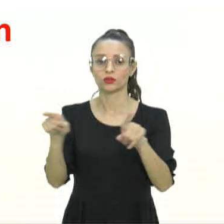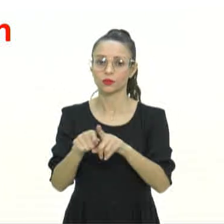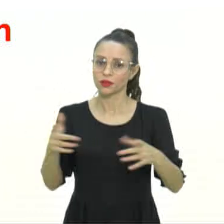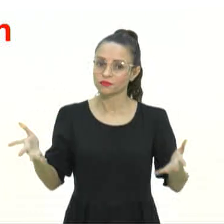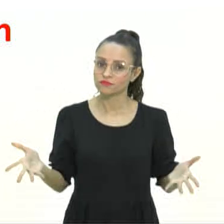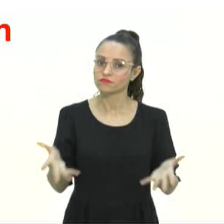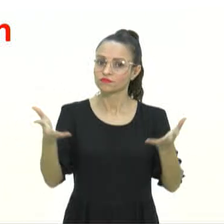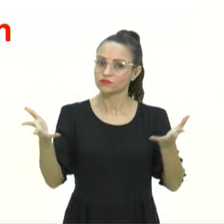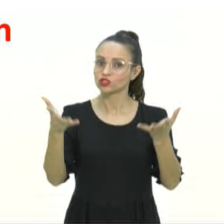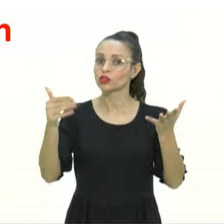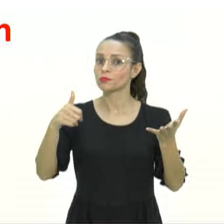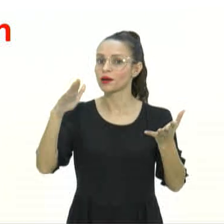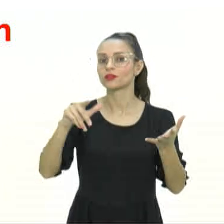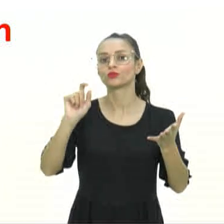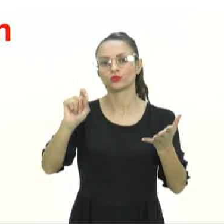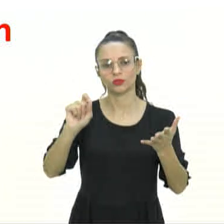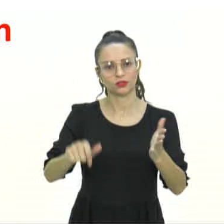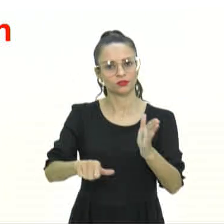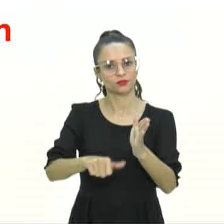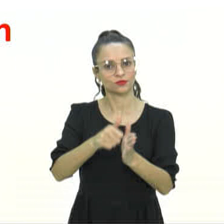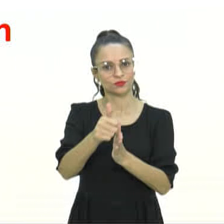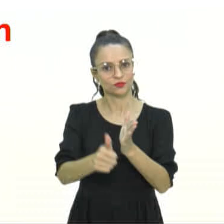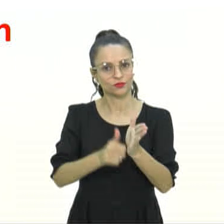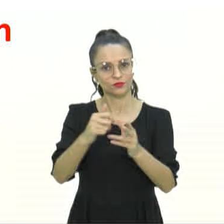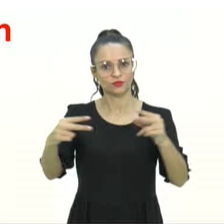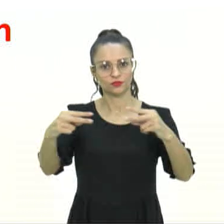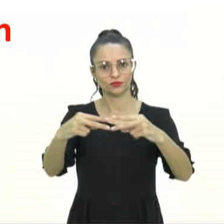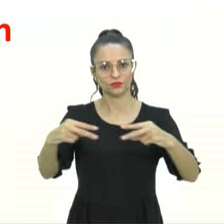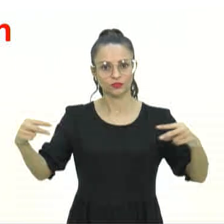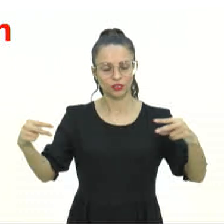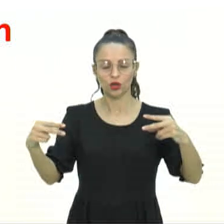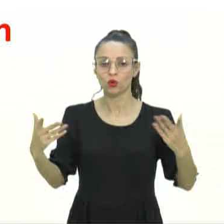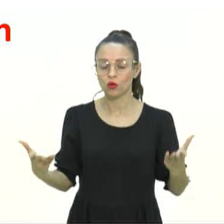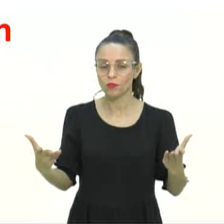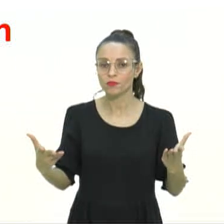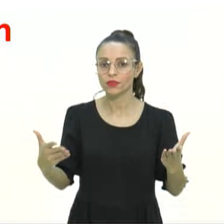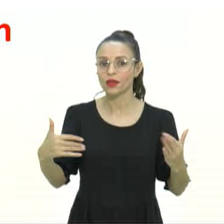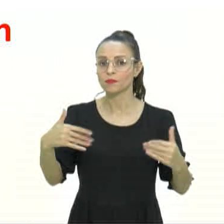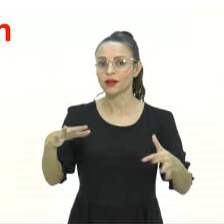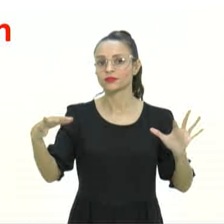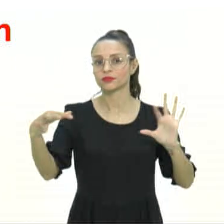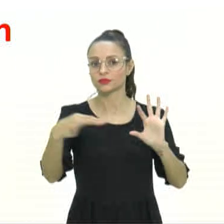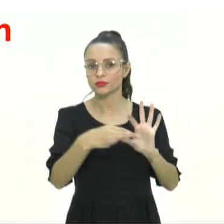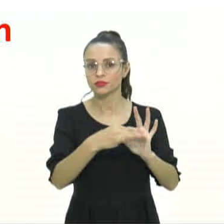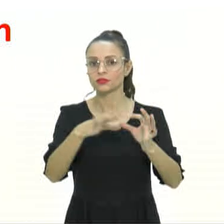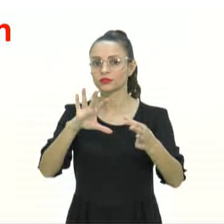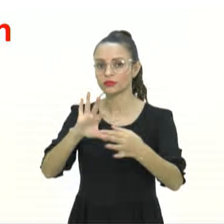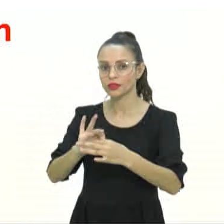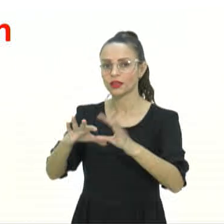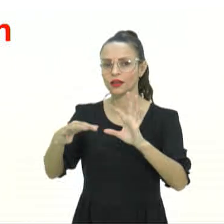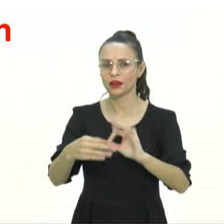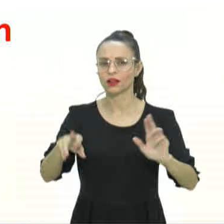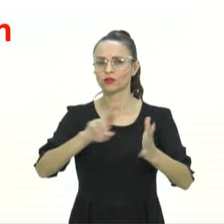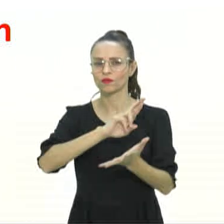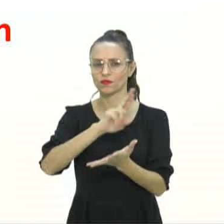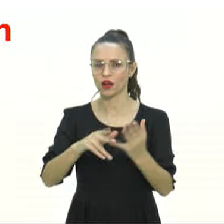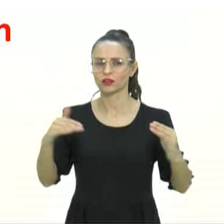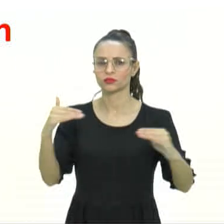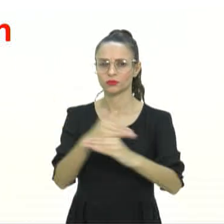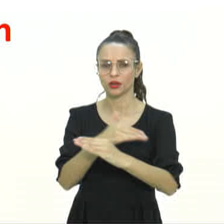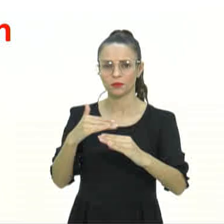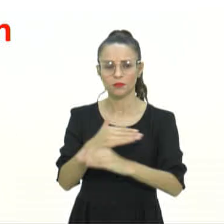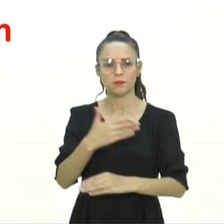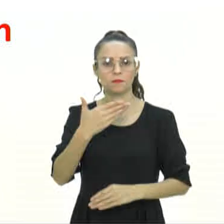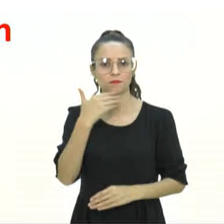investir mais nas ferrovias, de um modo que sejam mais integrados entre eles, possibilitando então um